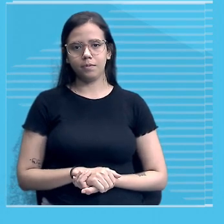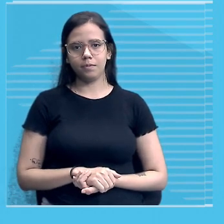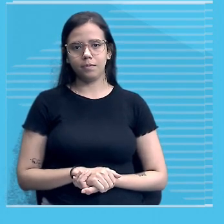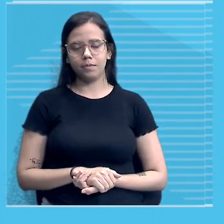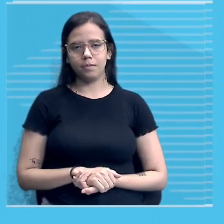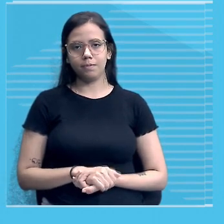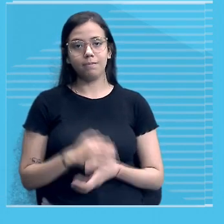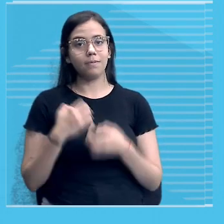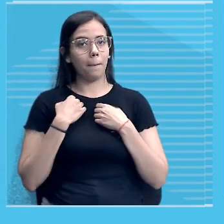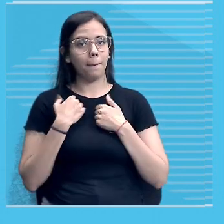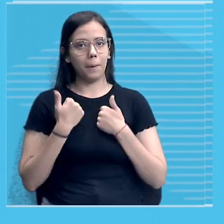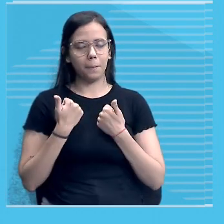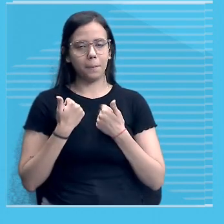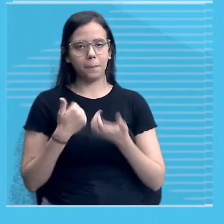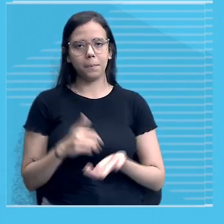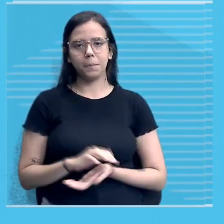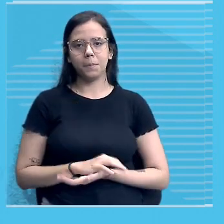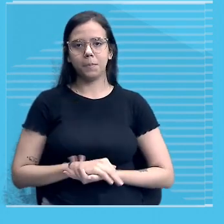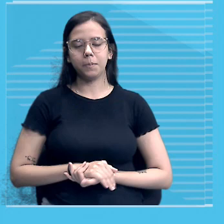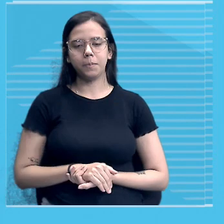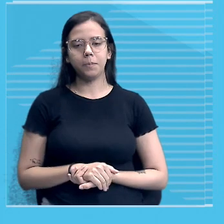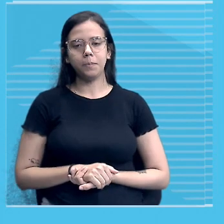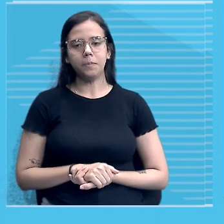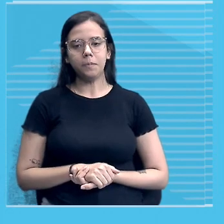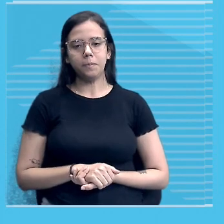beleza beleza beleza